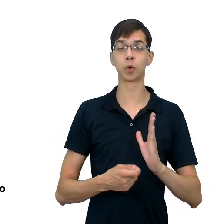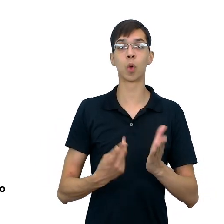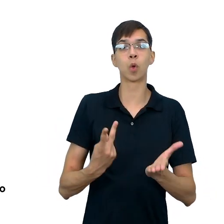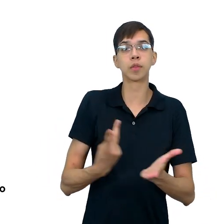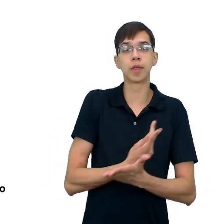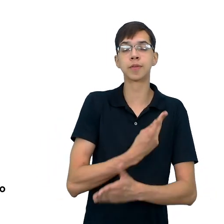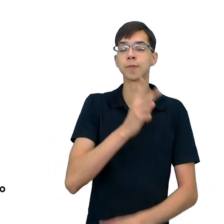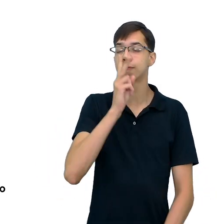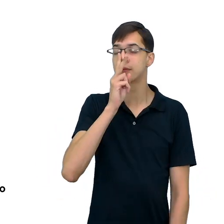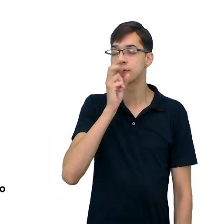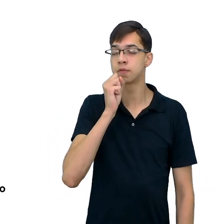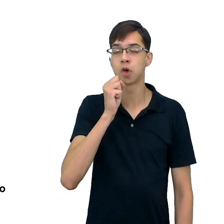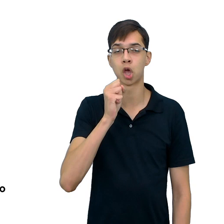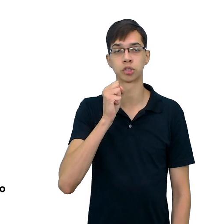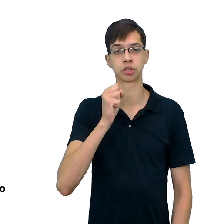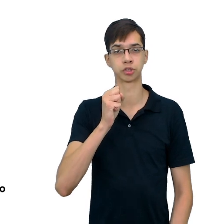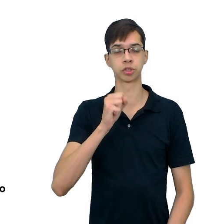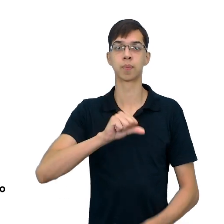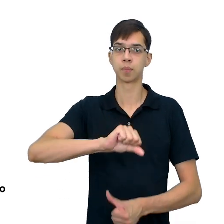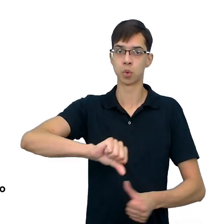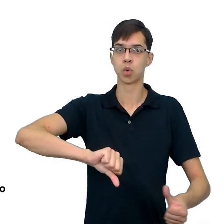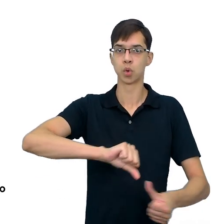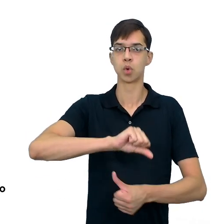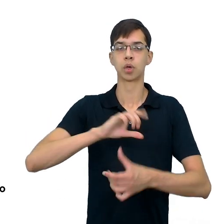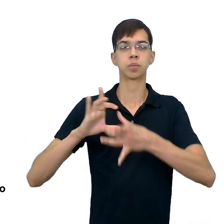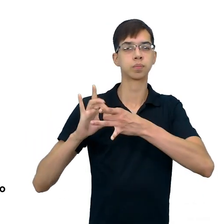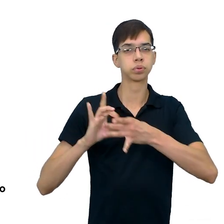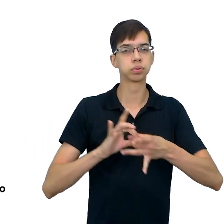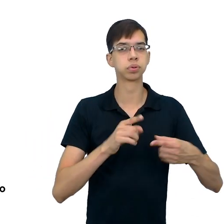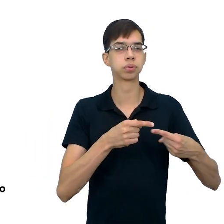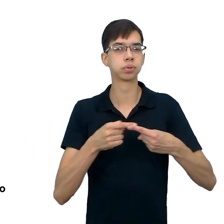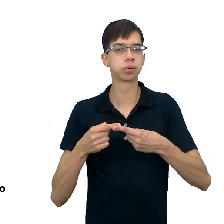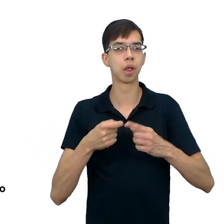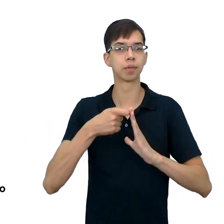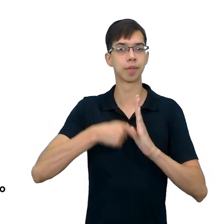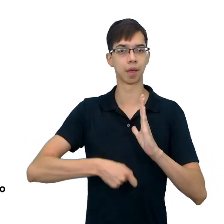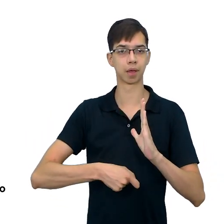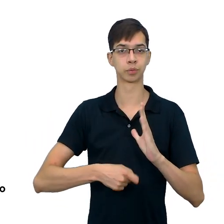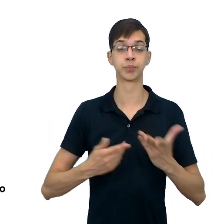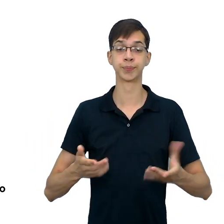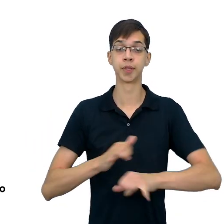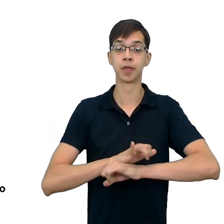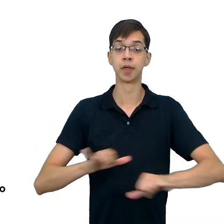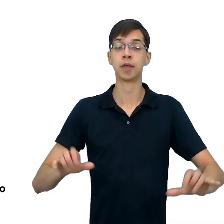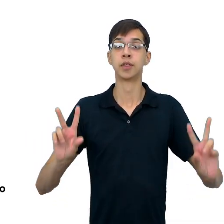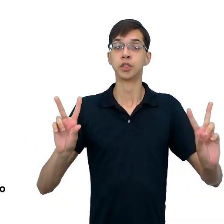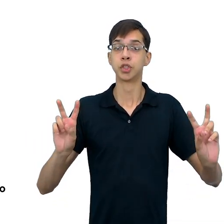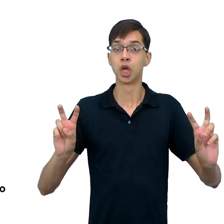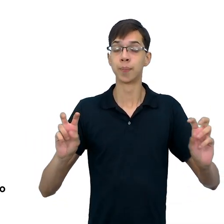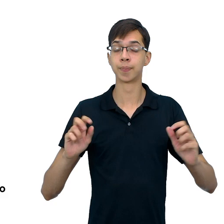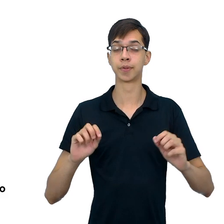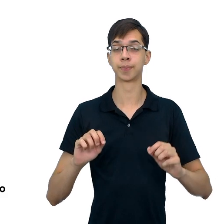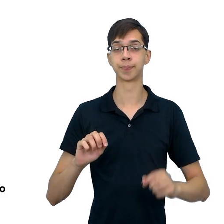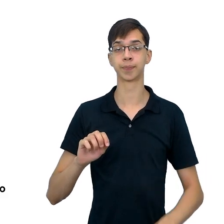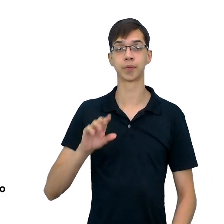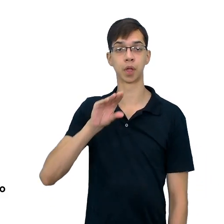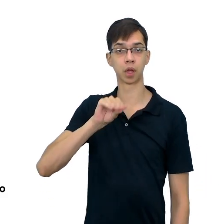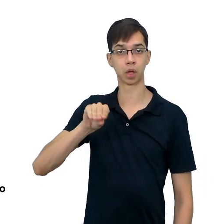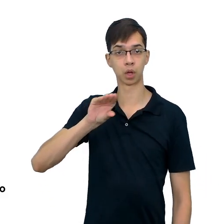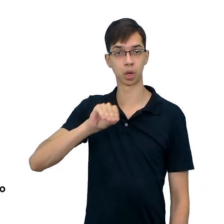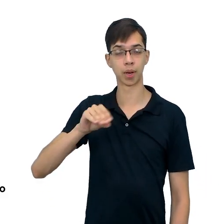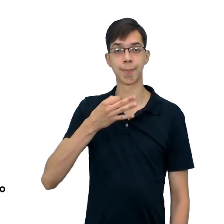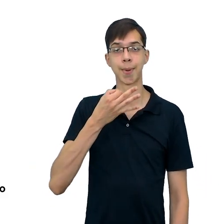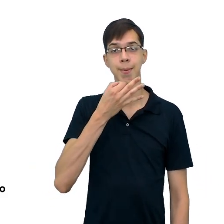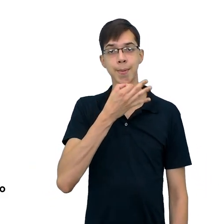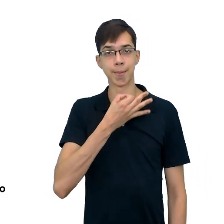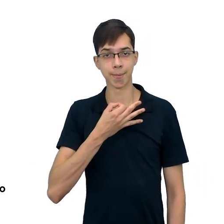sentido. Então, assim, quando nós falamos, né, no que diz respeito à linguagem verbal, oral e